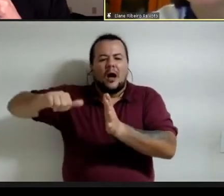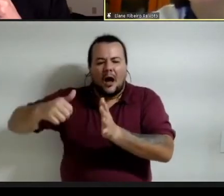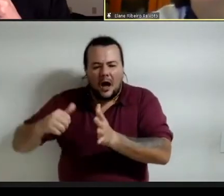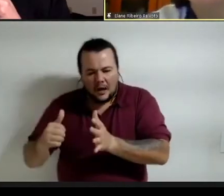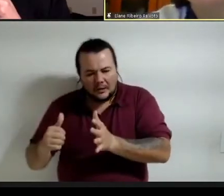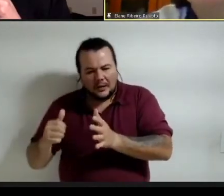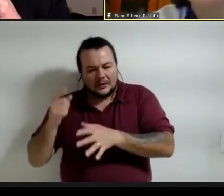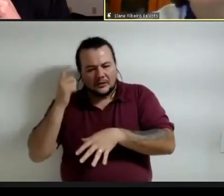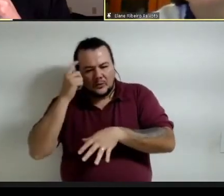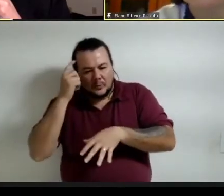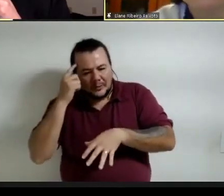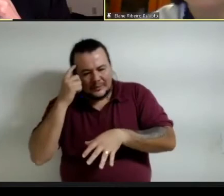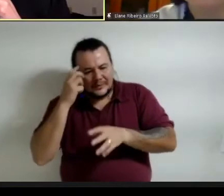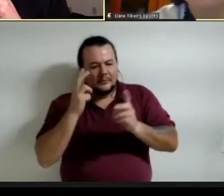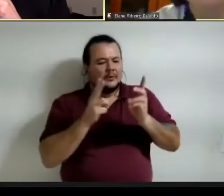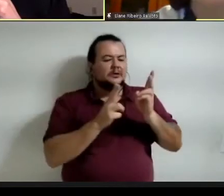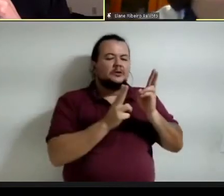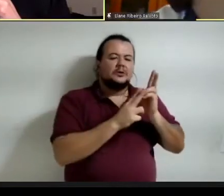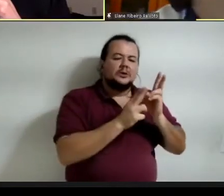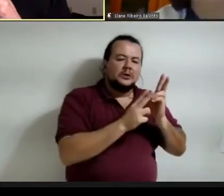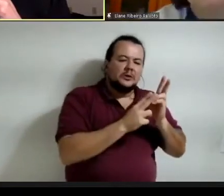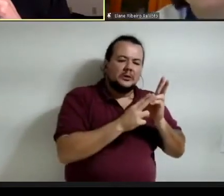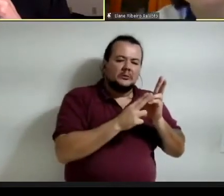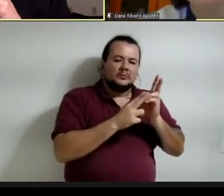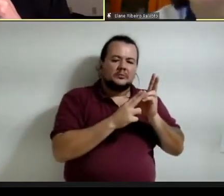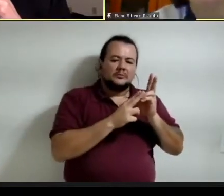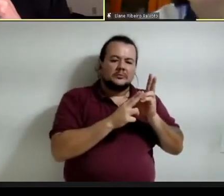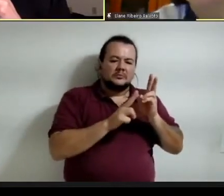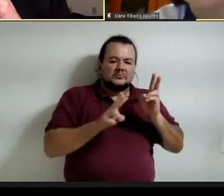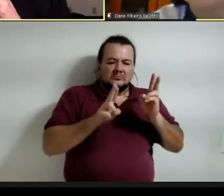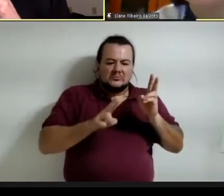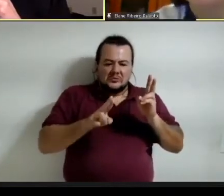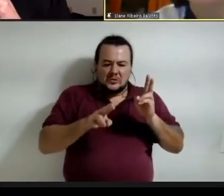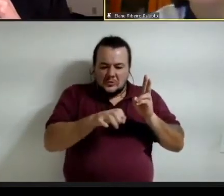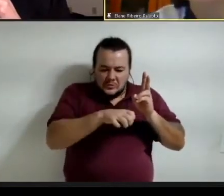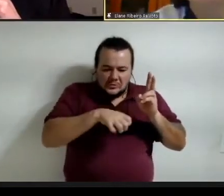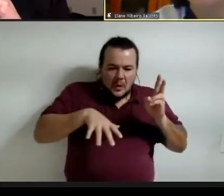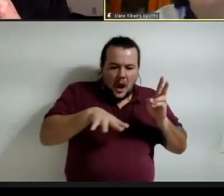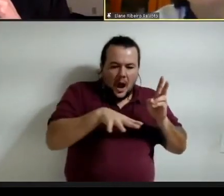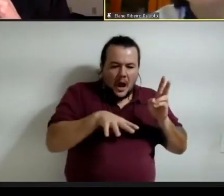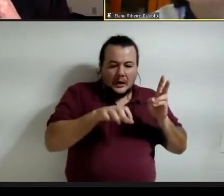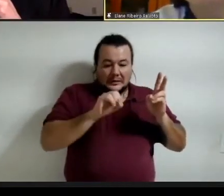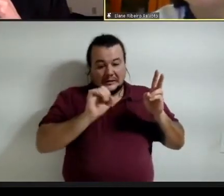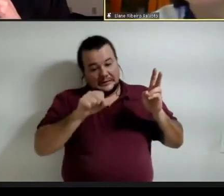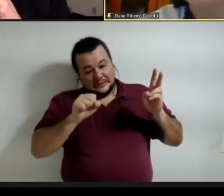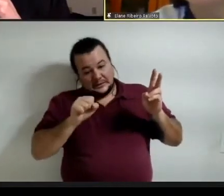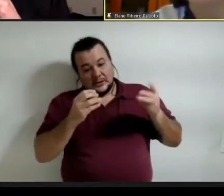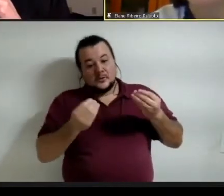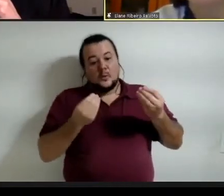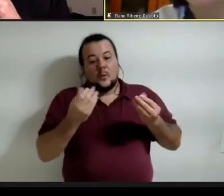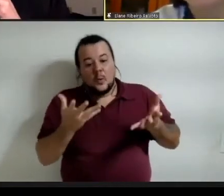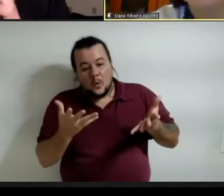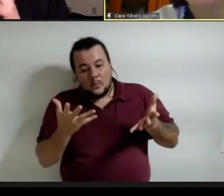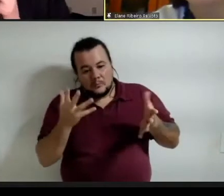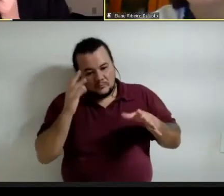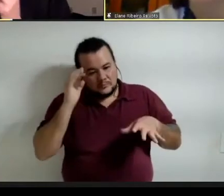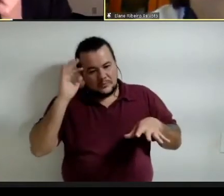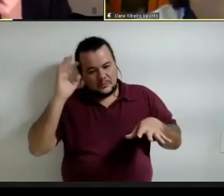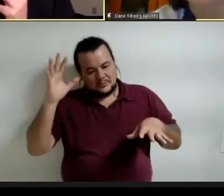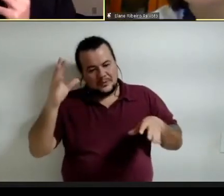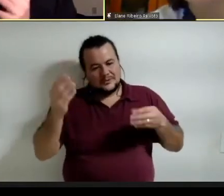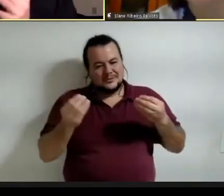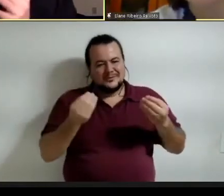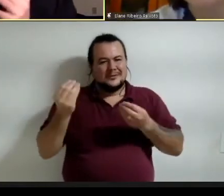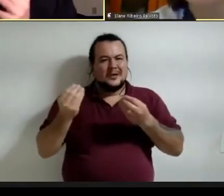de tribos ocupantes desse território? Se sim, como ficaria? Imagino que venha a ser um conceito